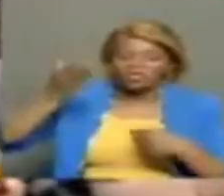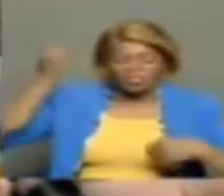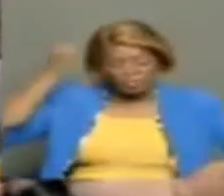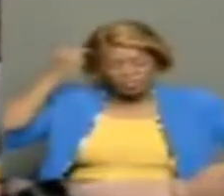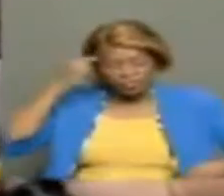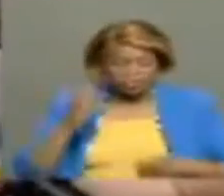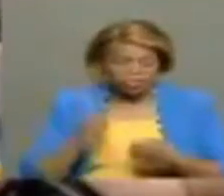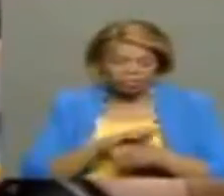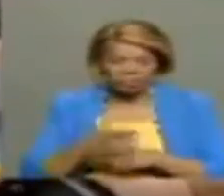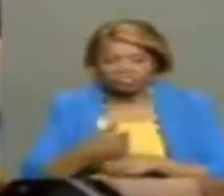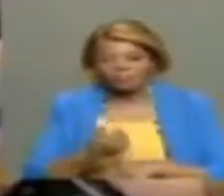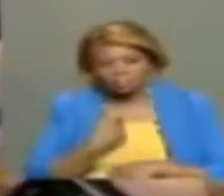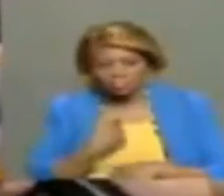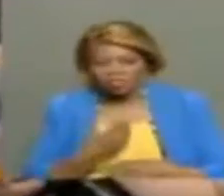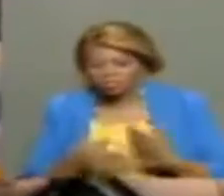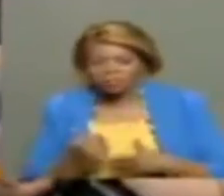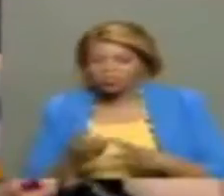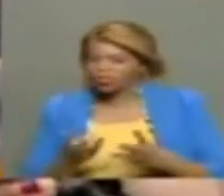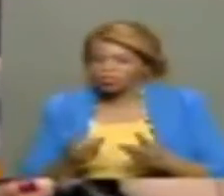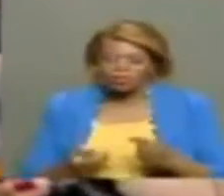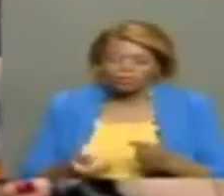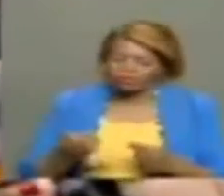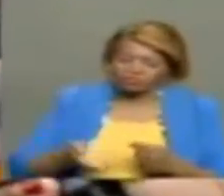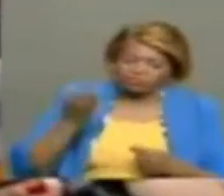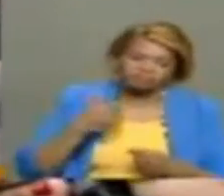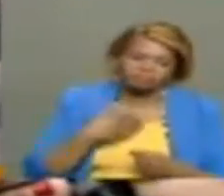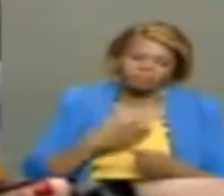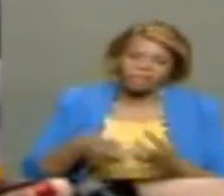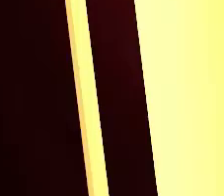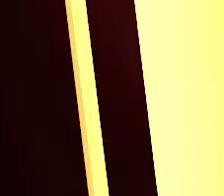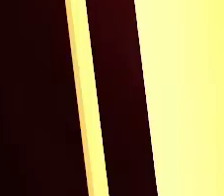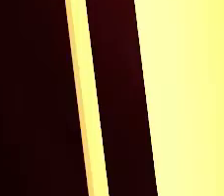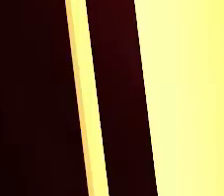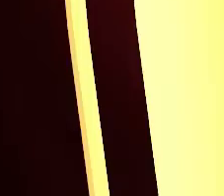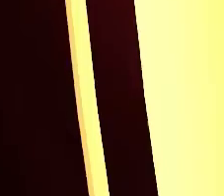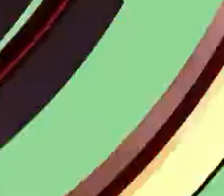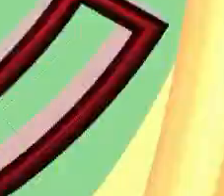por esta altura, mas nós vamos vacinar o país inteiro.